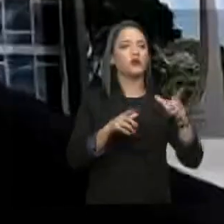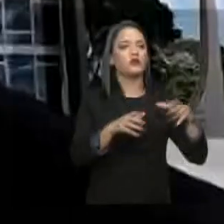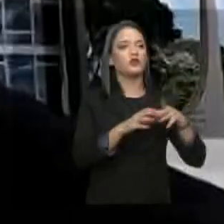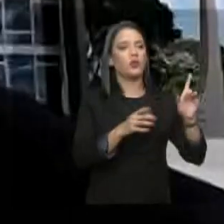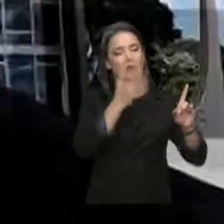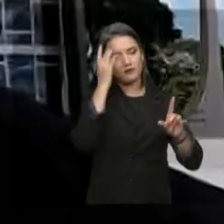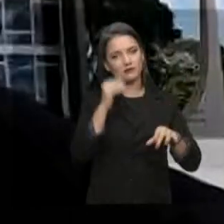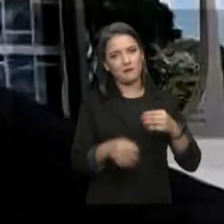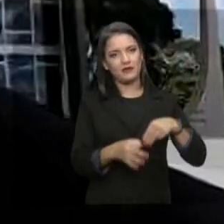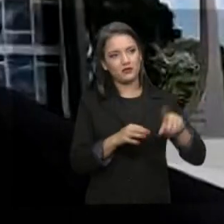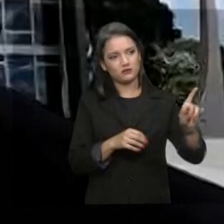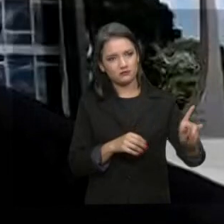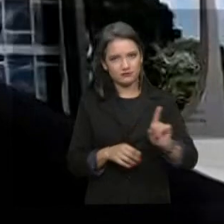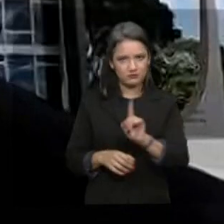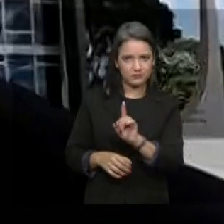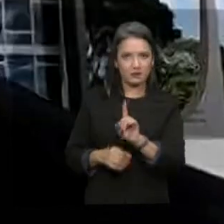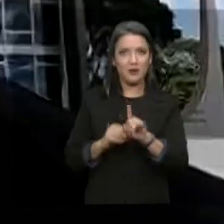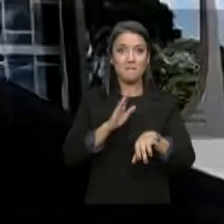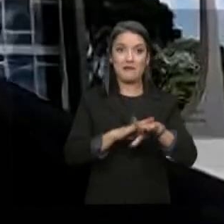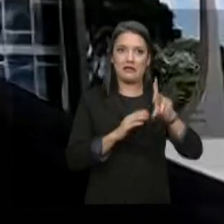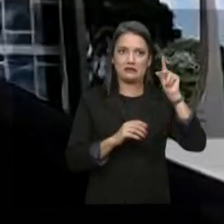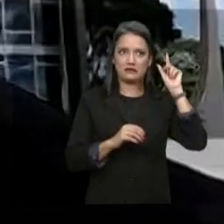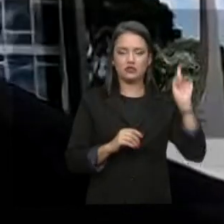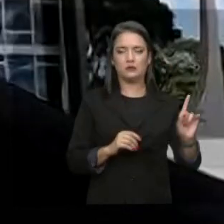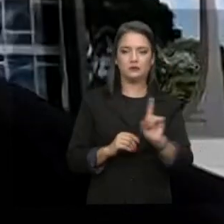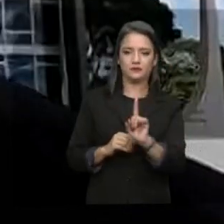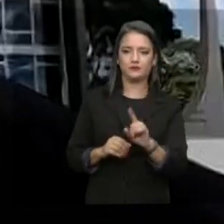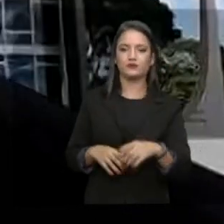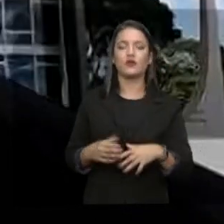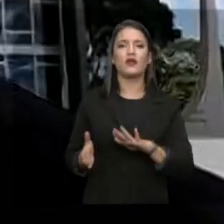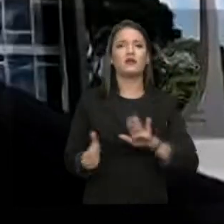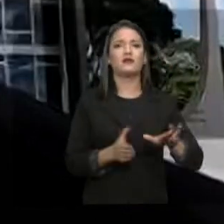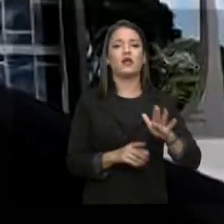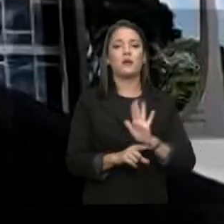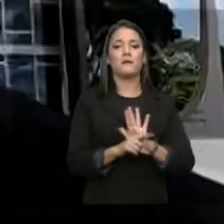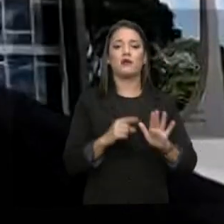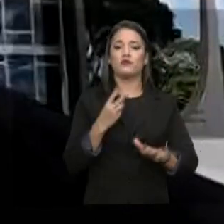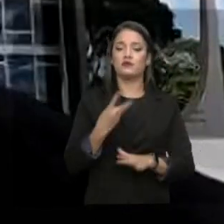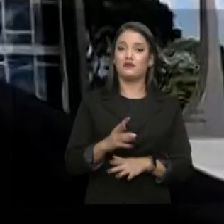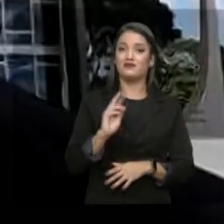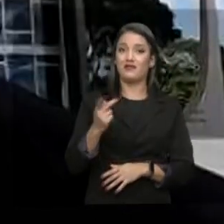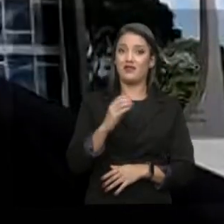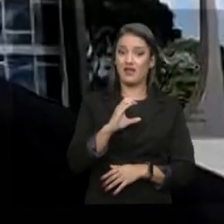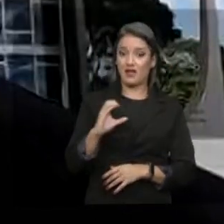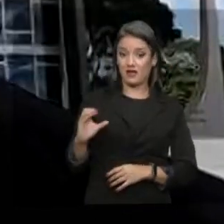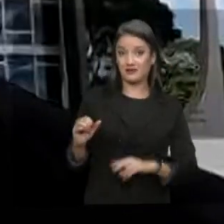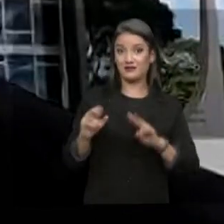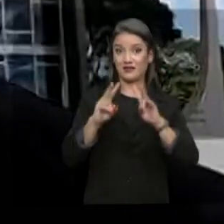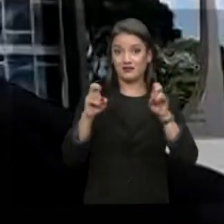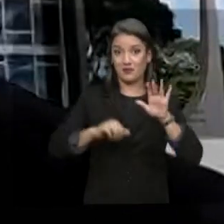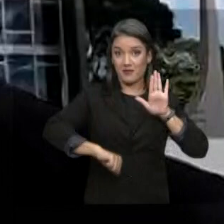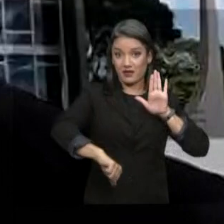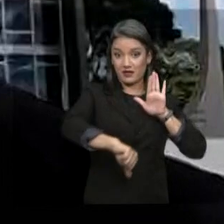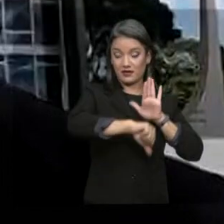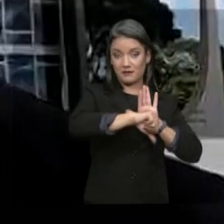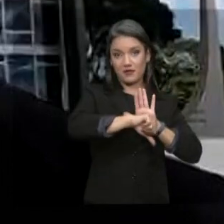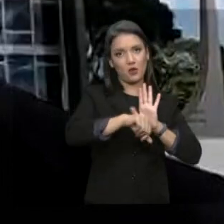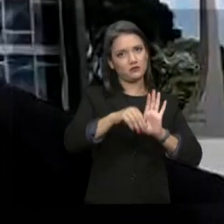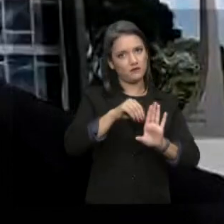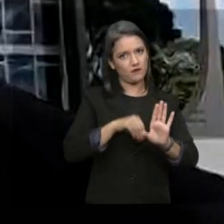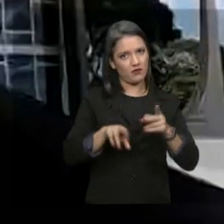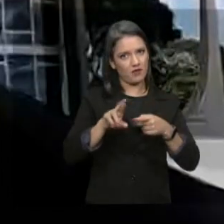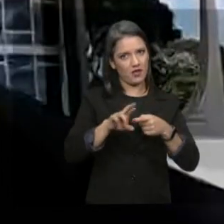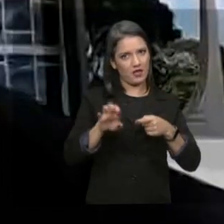aí vem o parágrafo terceiro. No habeas corpus e recursos em matéria criminal, exceto o